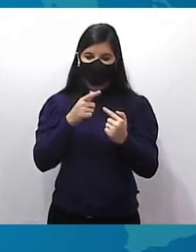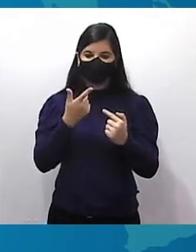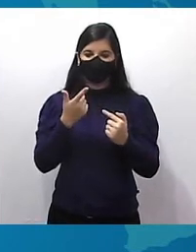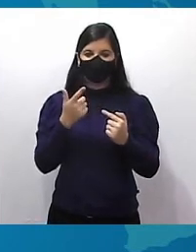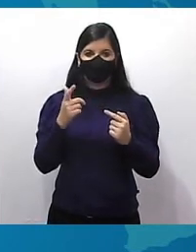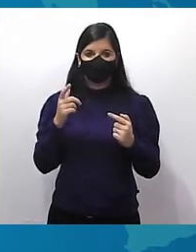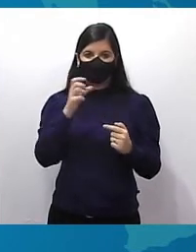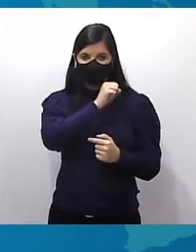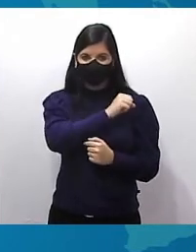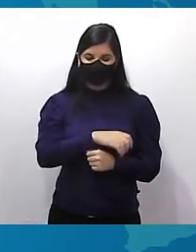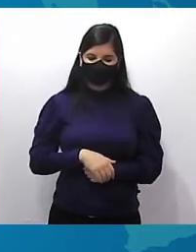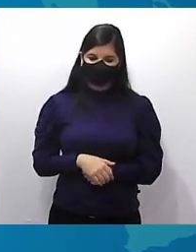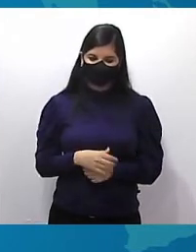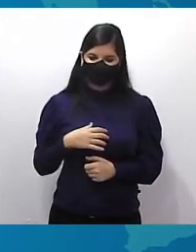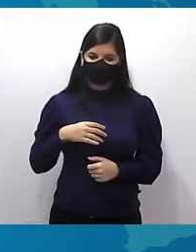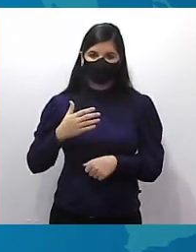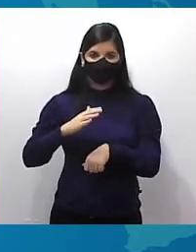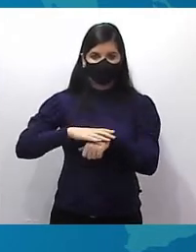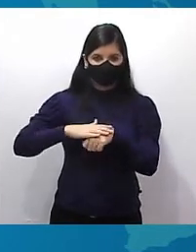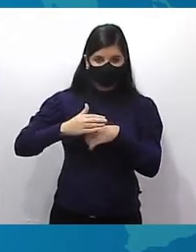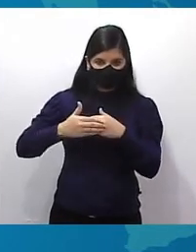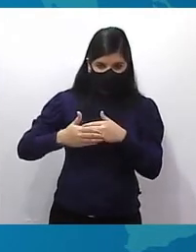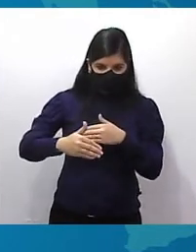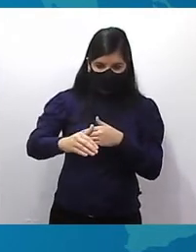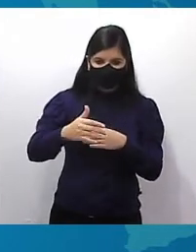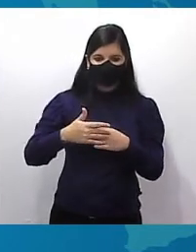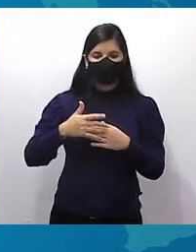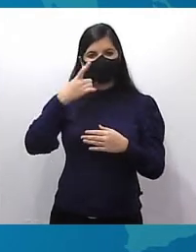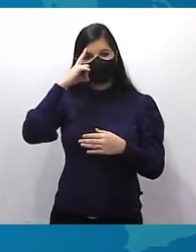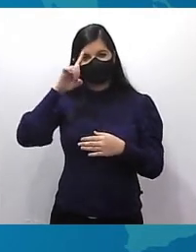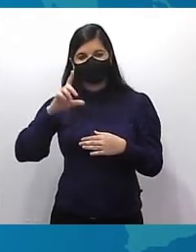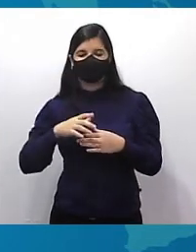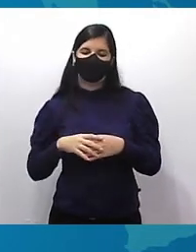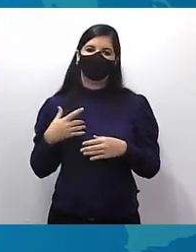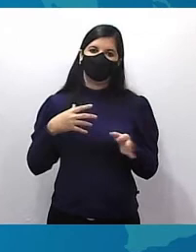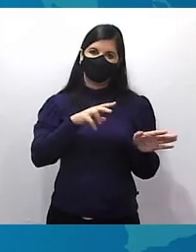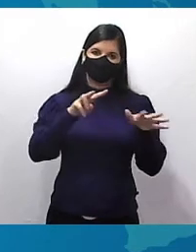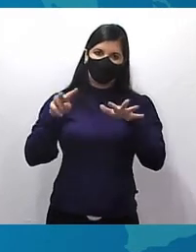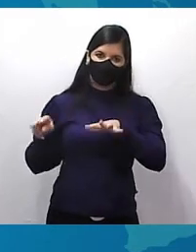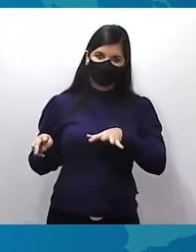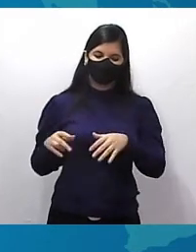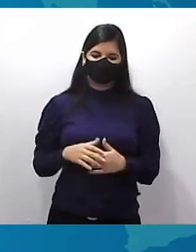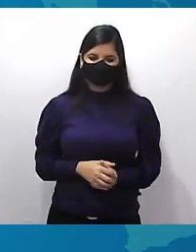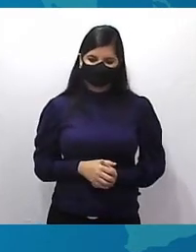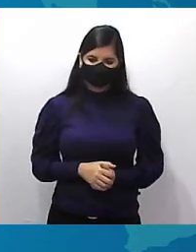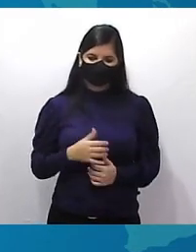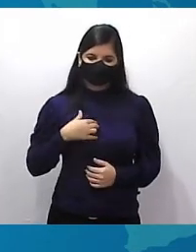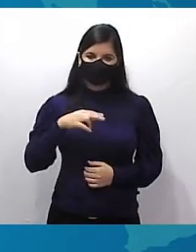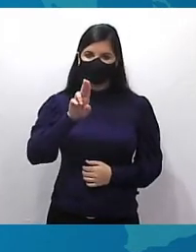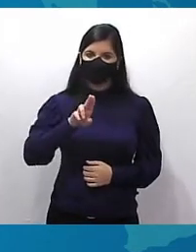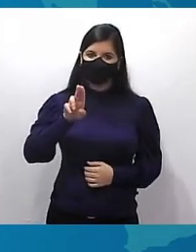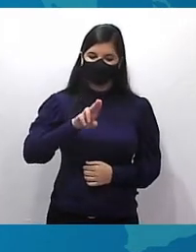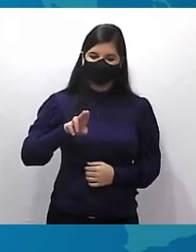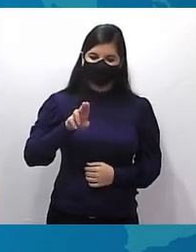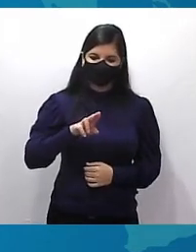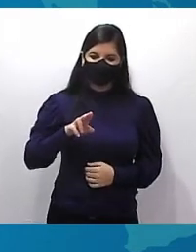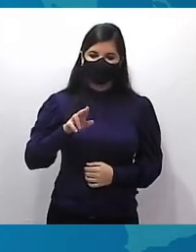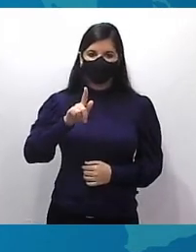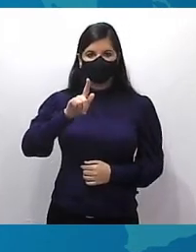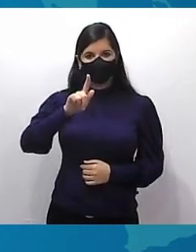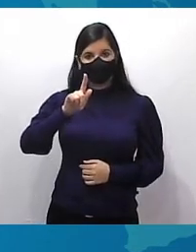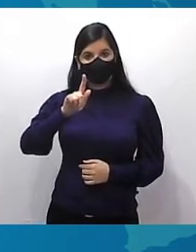mais curtos ao longo do dia, ao longo da nossa semana. Então, a gente utiliza aí, ó, I'm going